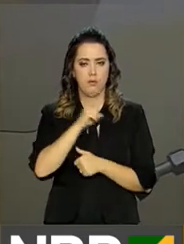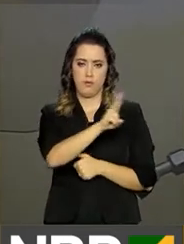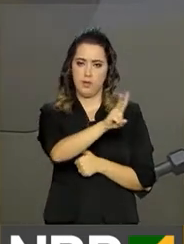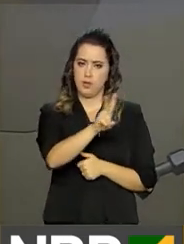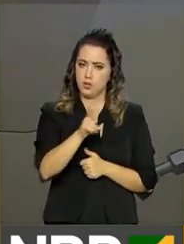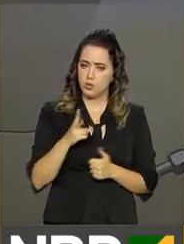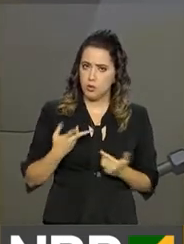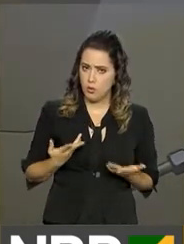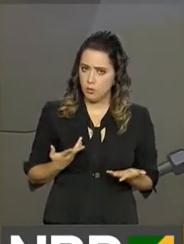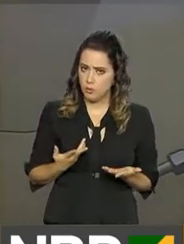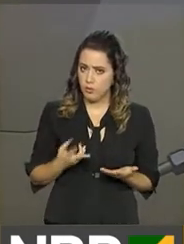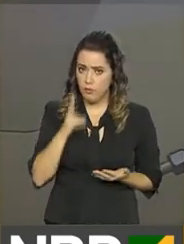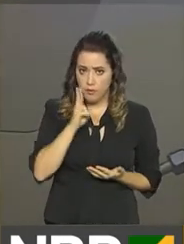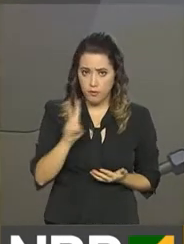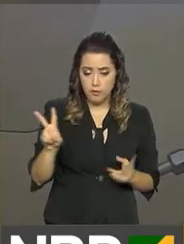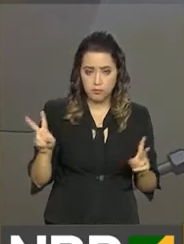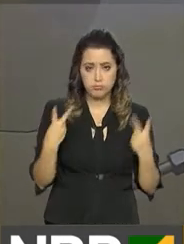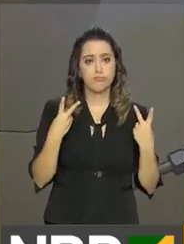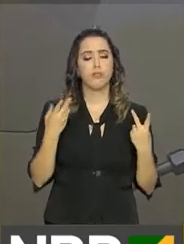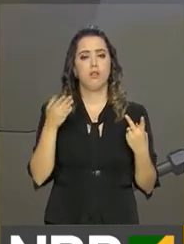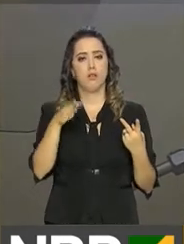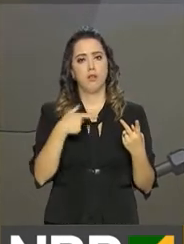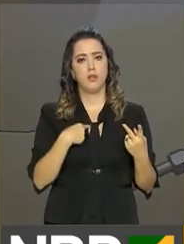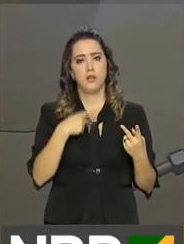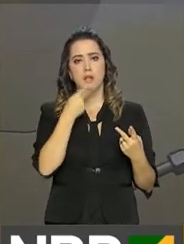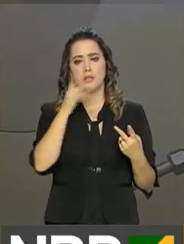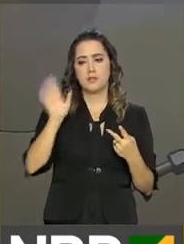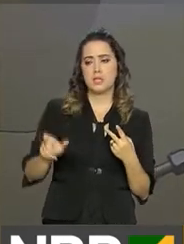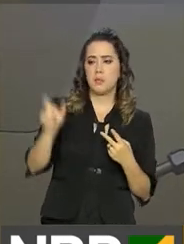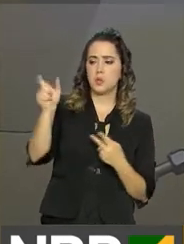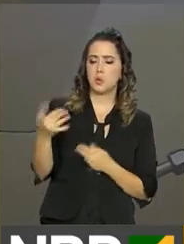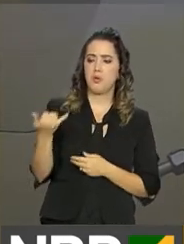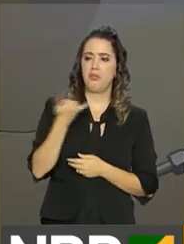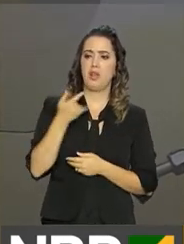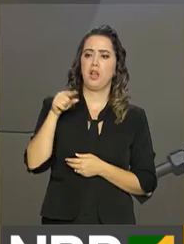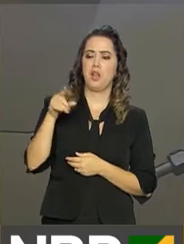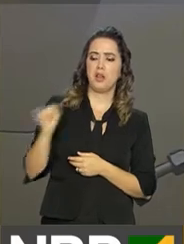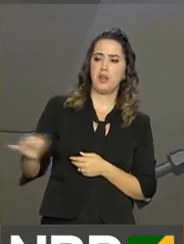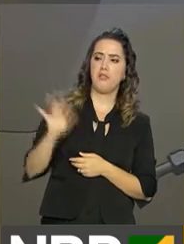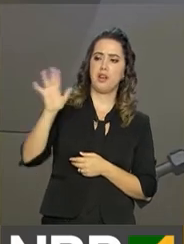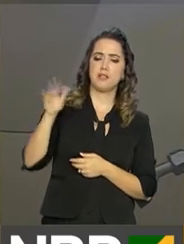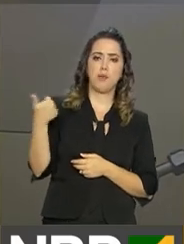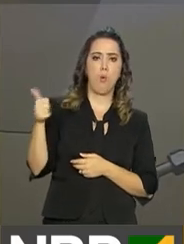a... de vez em quando, poxa, mas olha aqui o Temer, a inflação estava em